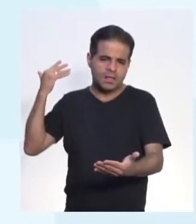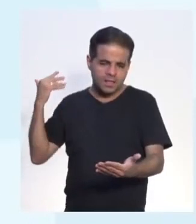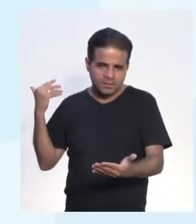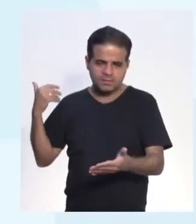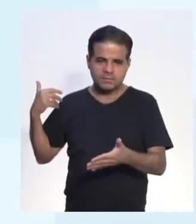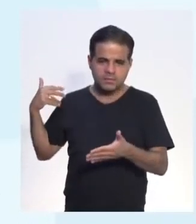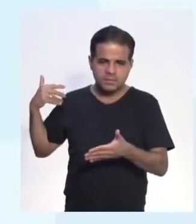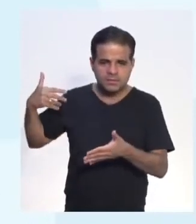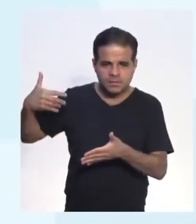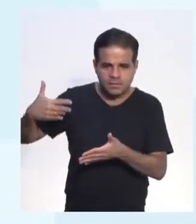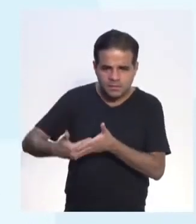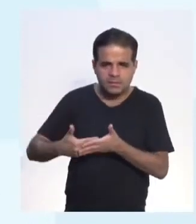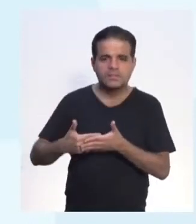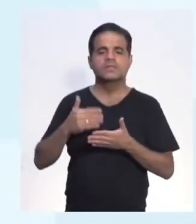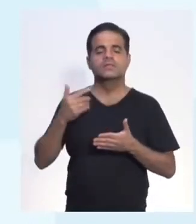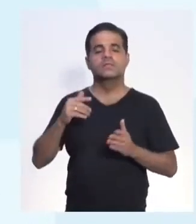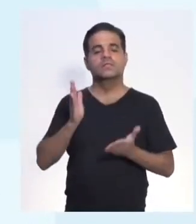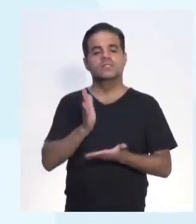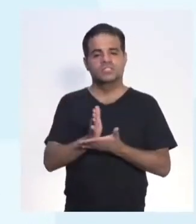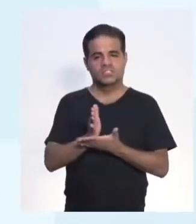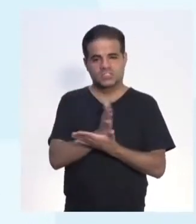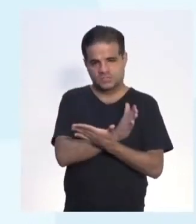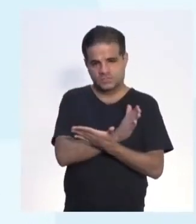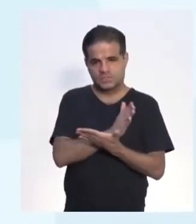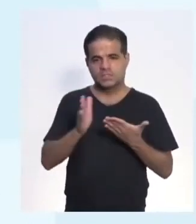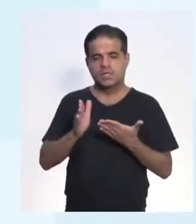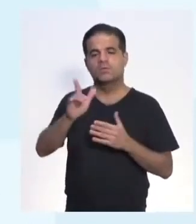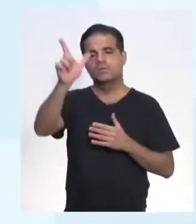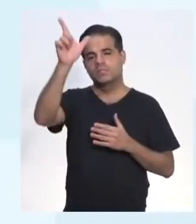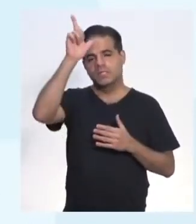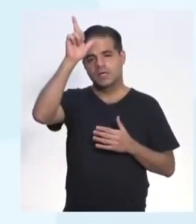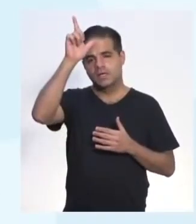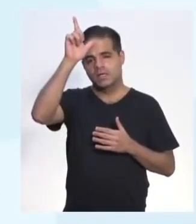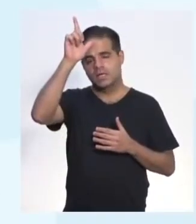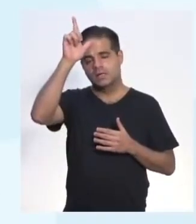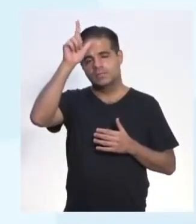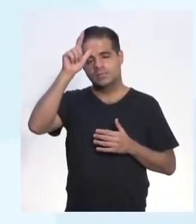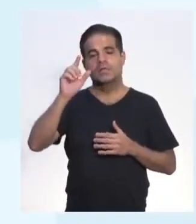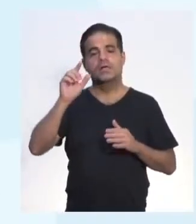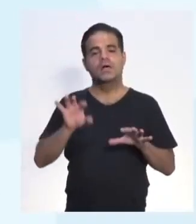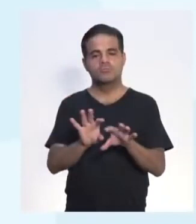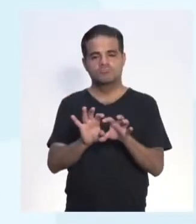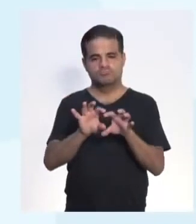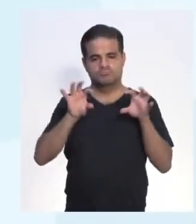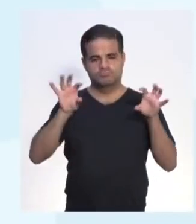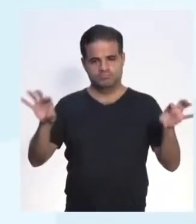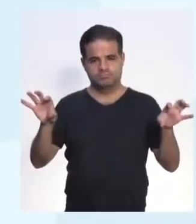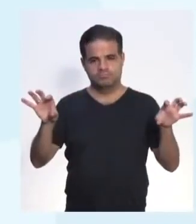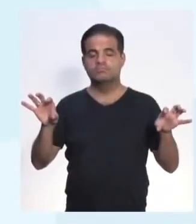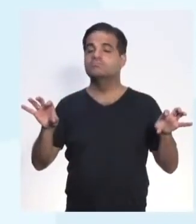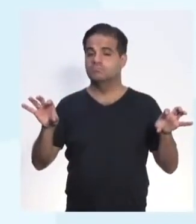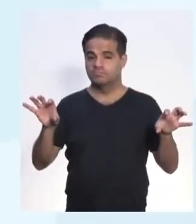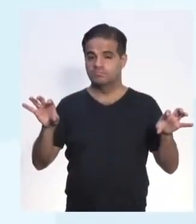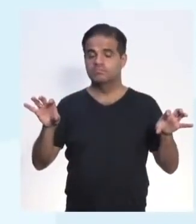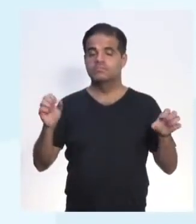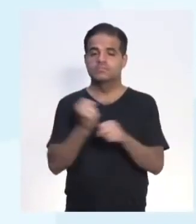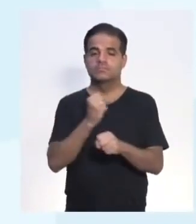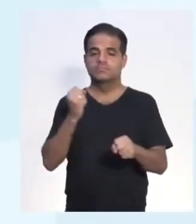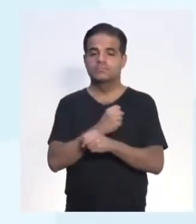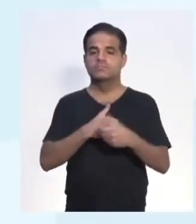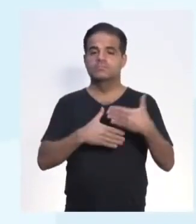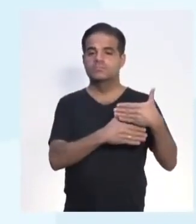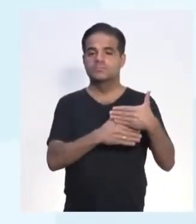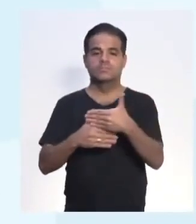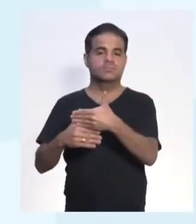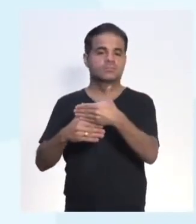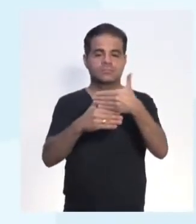aí da divisão da Alemanha em dois blocos, ou seja, a construção do Muro